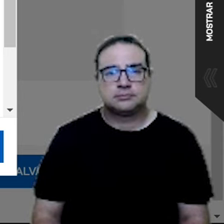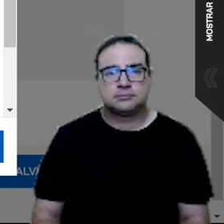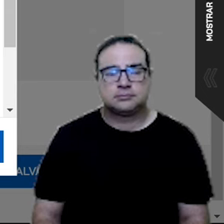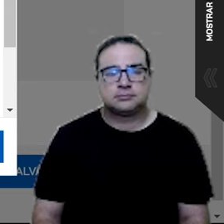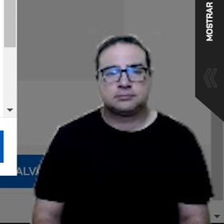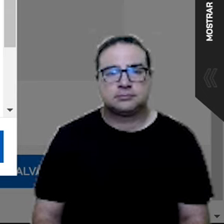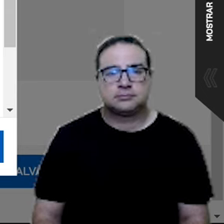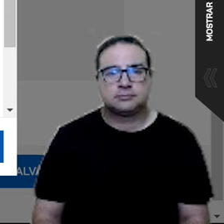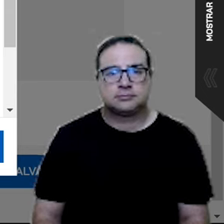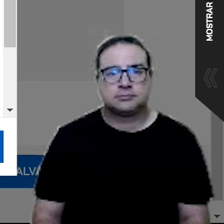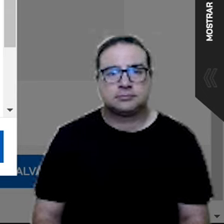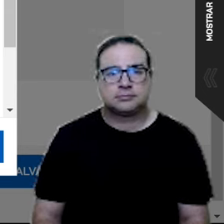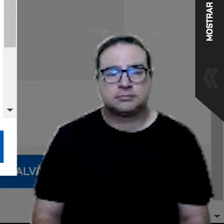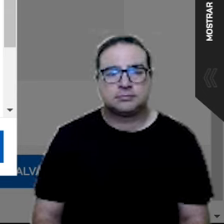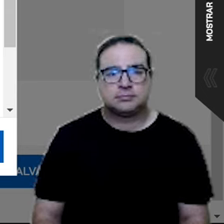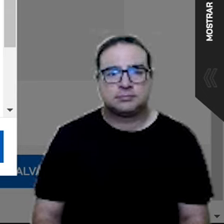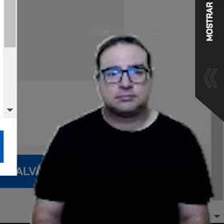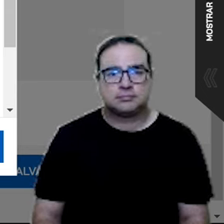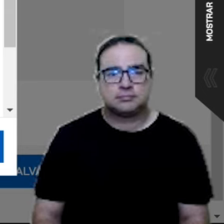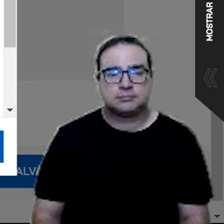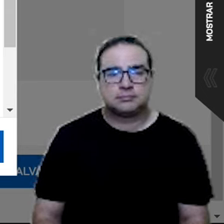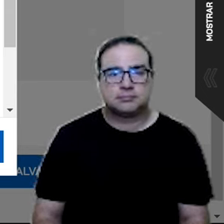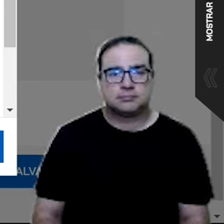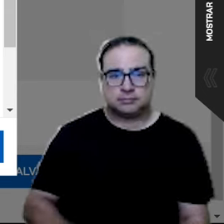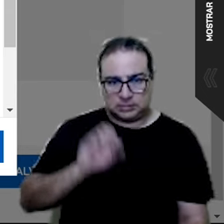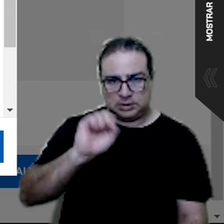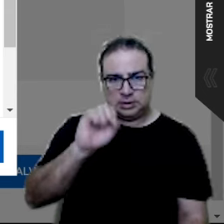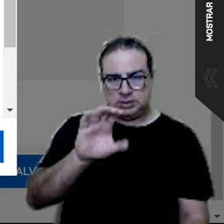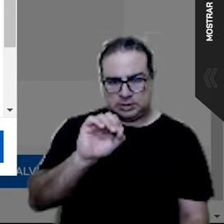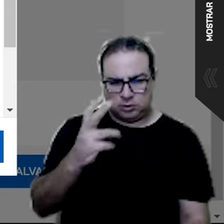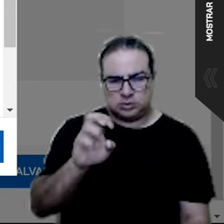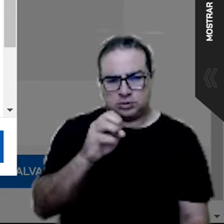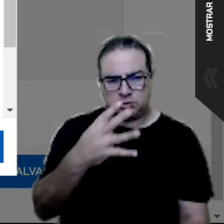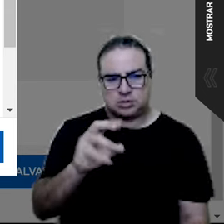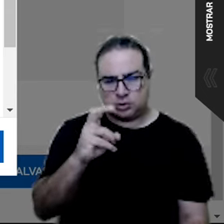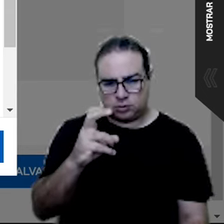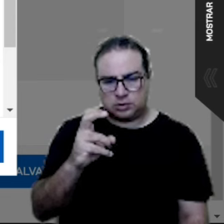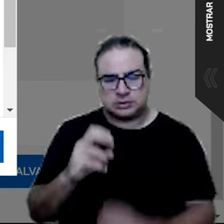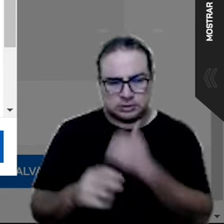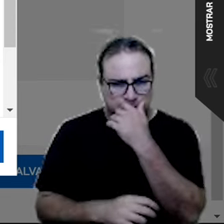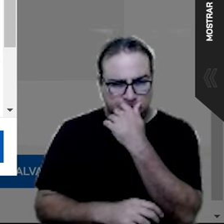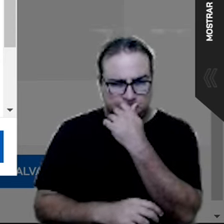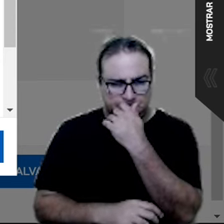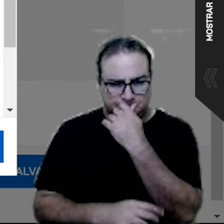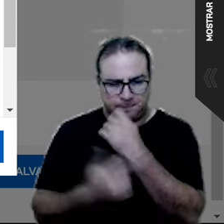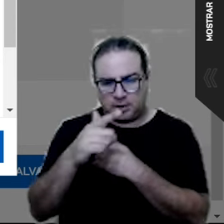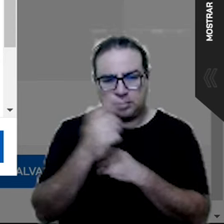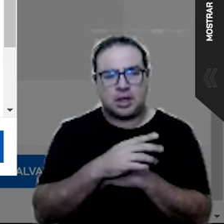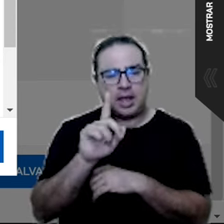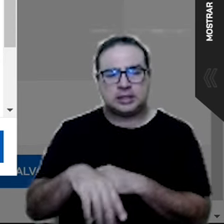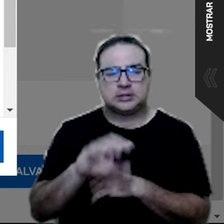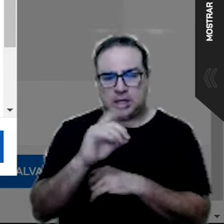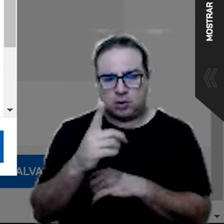direitinho é 02 que é de venda de de outro 5402 não não tem